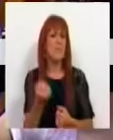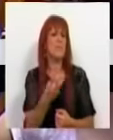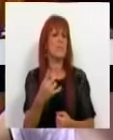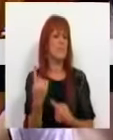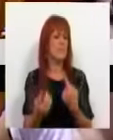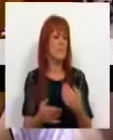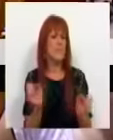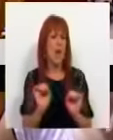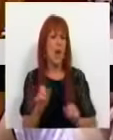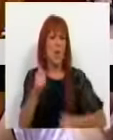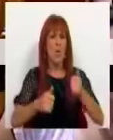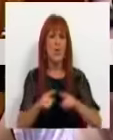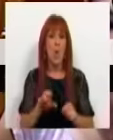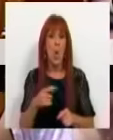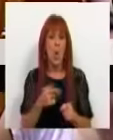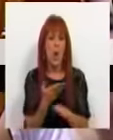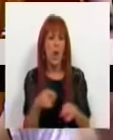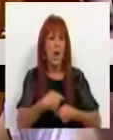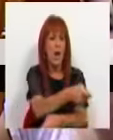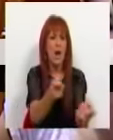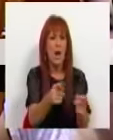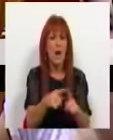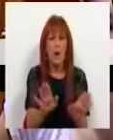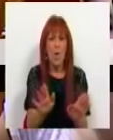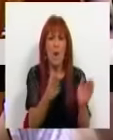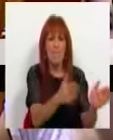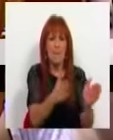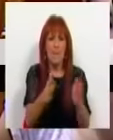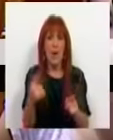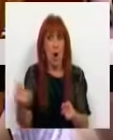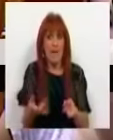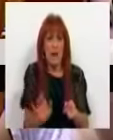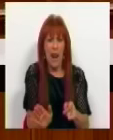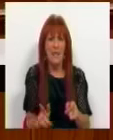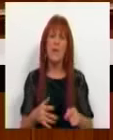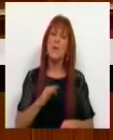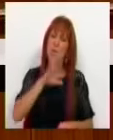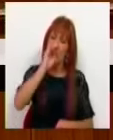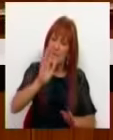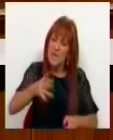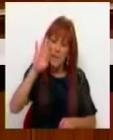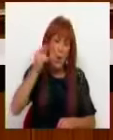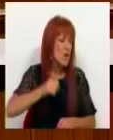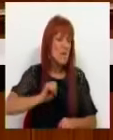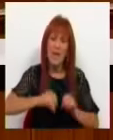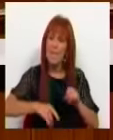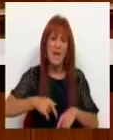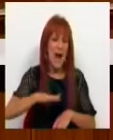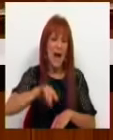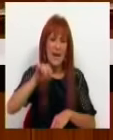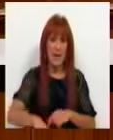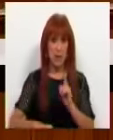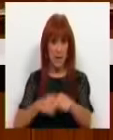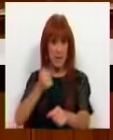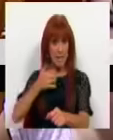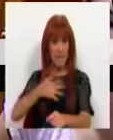isso não acontece nesses concursos, ou eles são repartidos para não terem essa obrigação. E por isso, Sr. Ministro, é preciso saber o que é que vai acontecer neste domínio. E